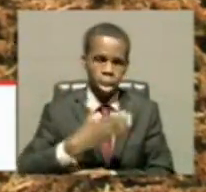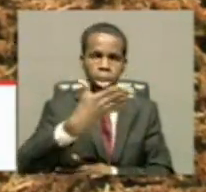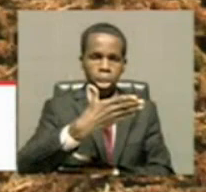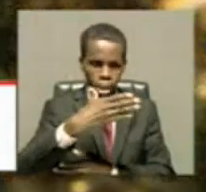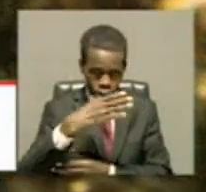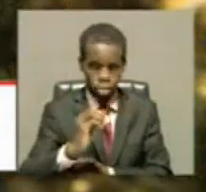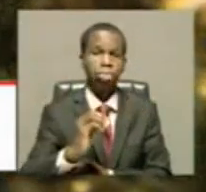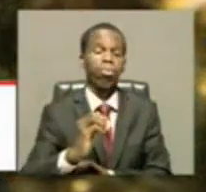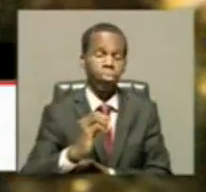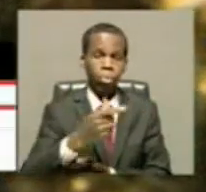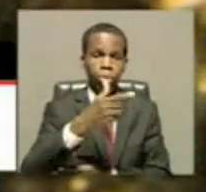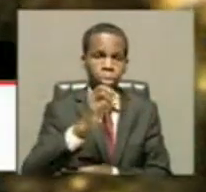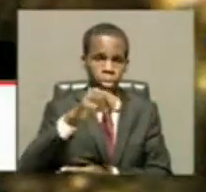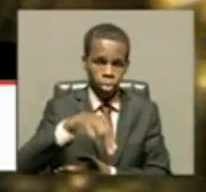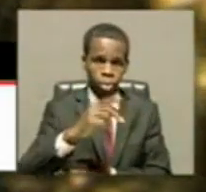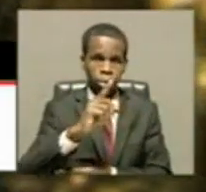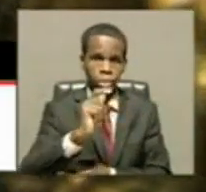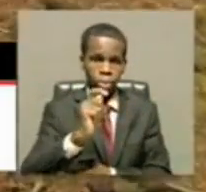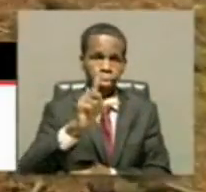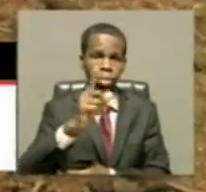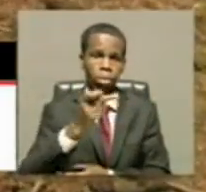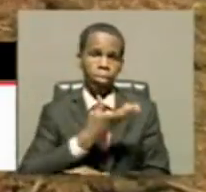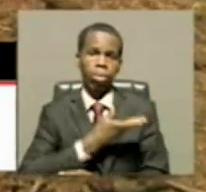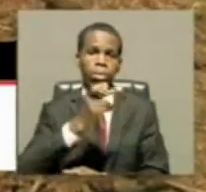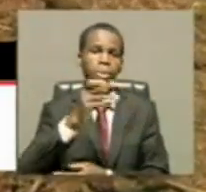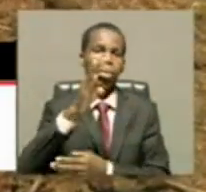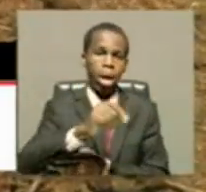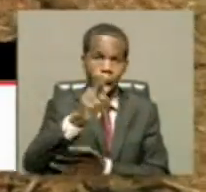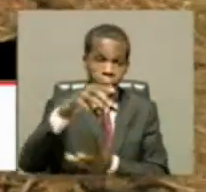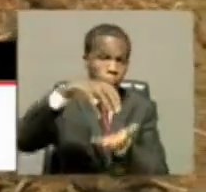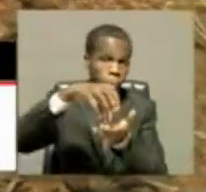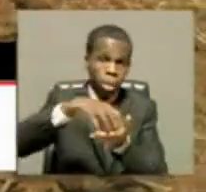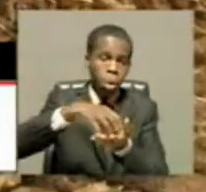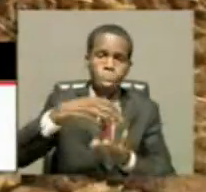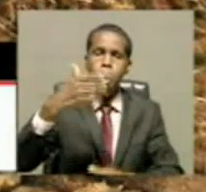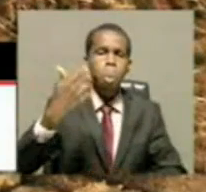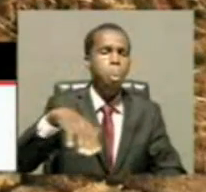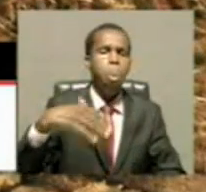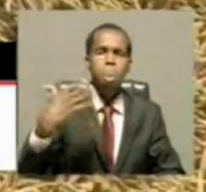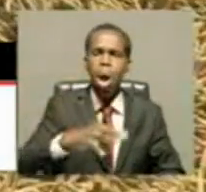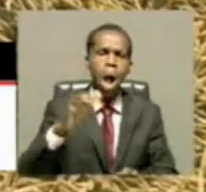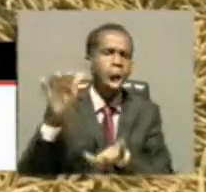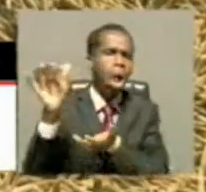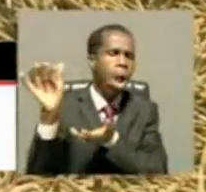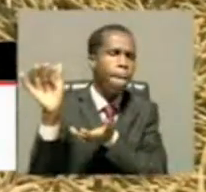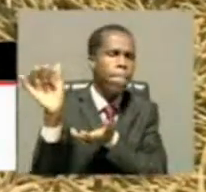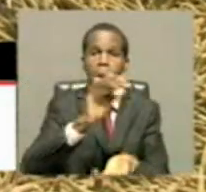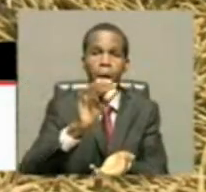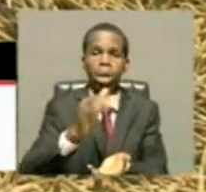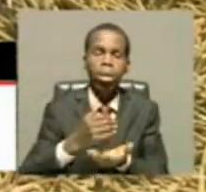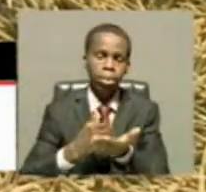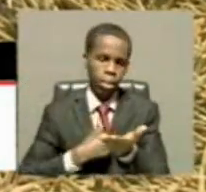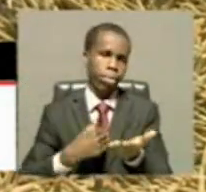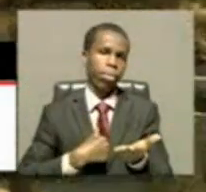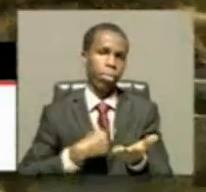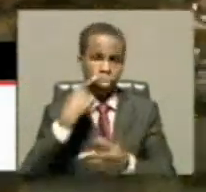poderemos verificar isto. O município de Kipungo é um dos maiores produtores destes cereais, muito consumido na